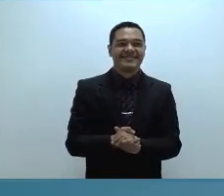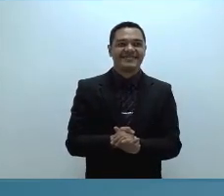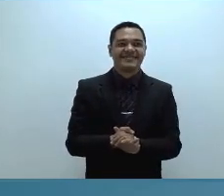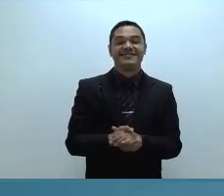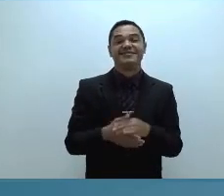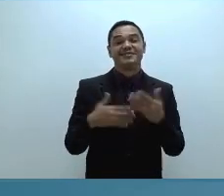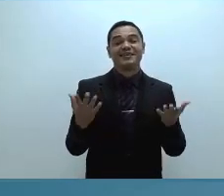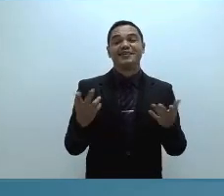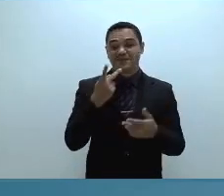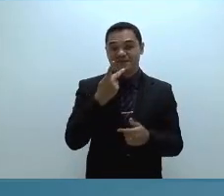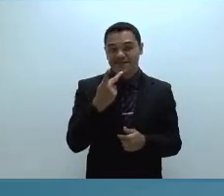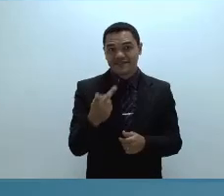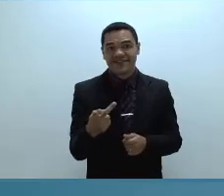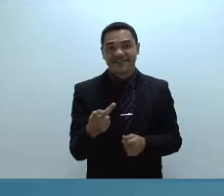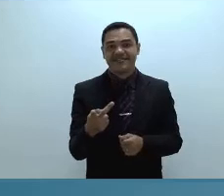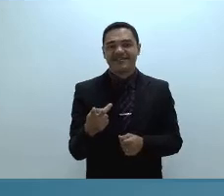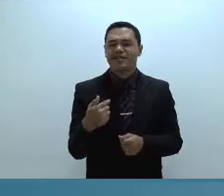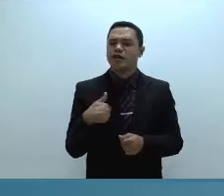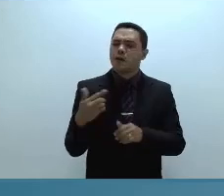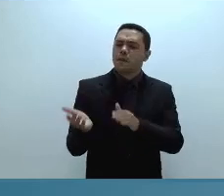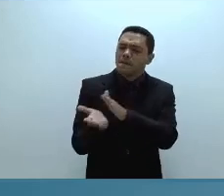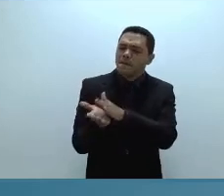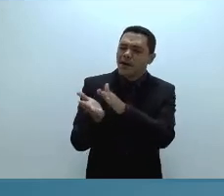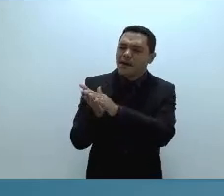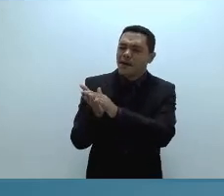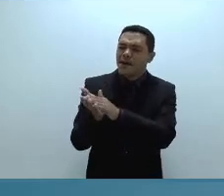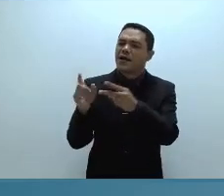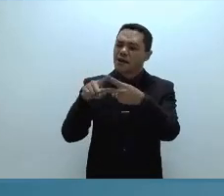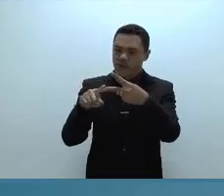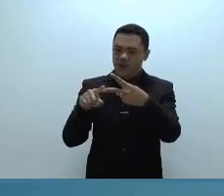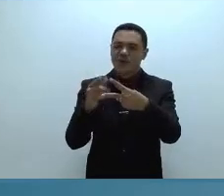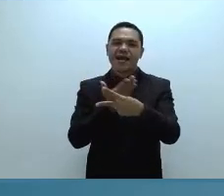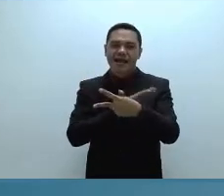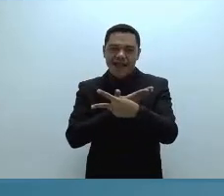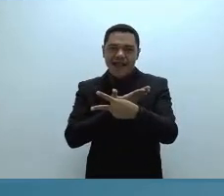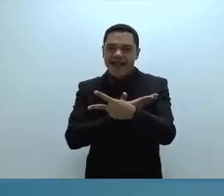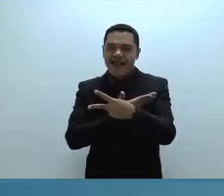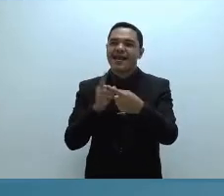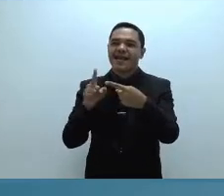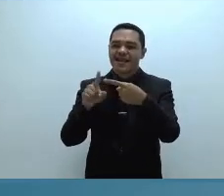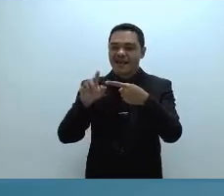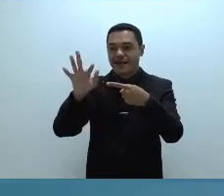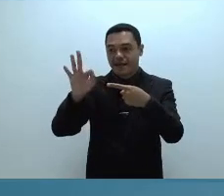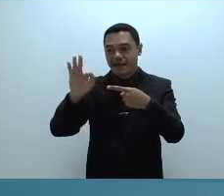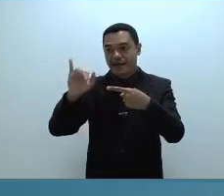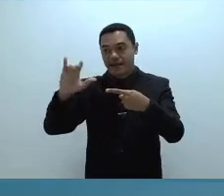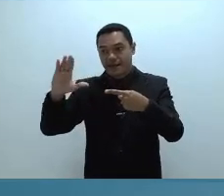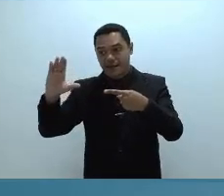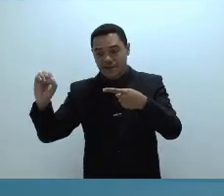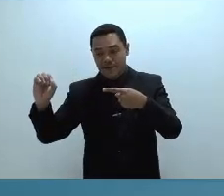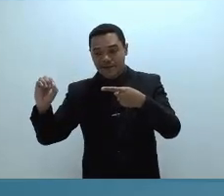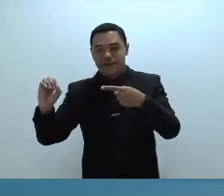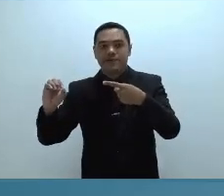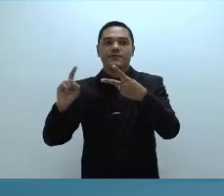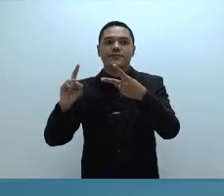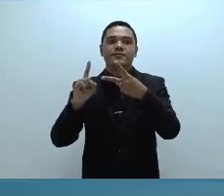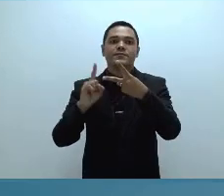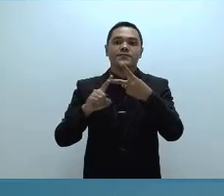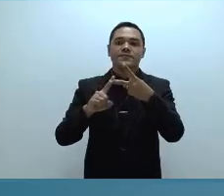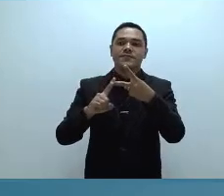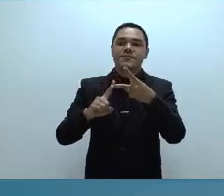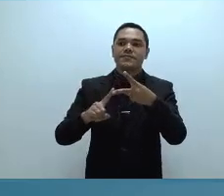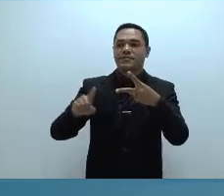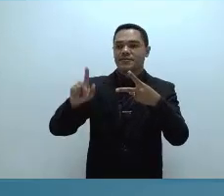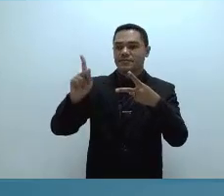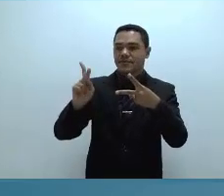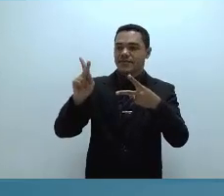Deixa eu dizer, eu quero parabenizar as amigas, a desembargadora Filomena, a desembargadora Kédia, uma amiga de muitos anos, Kédia